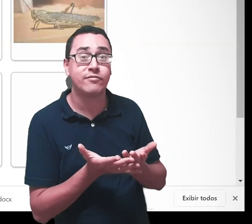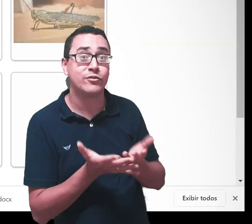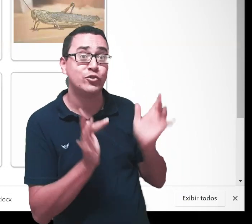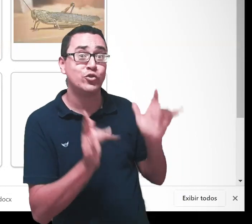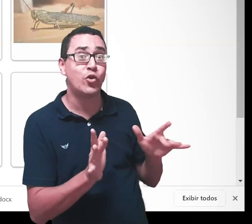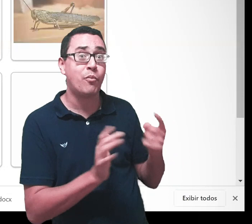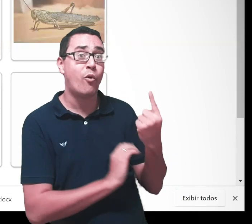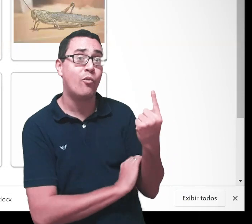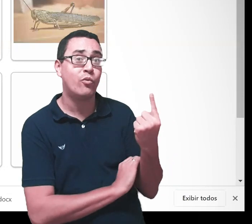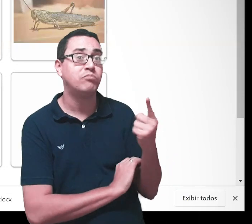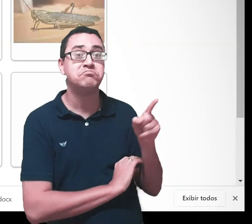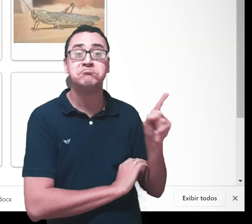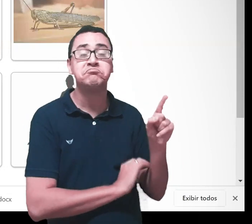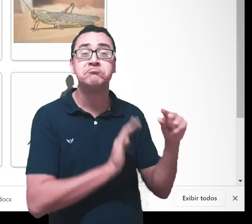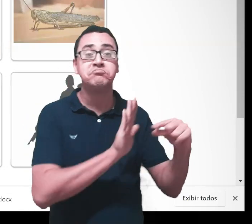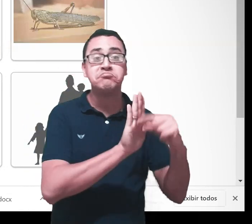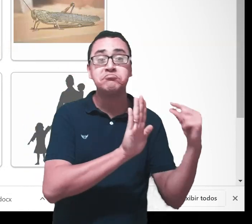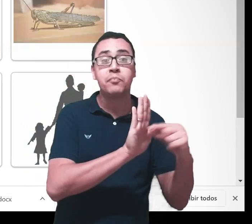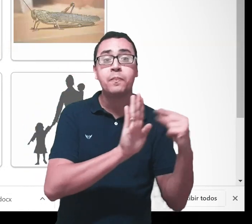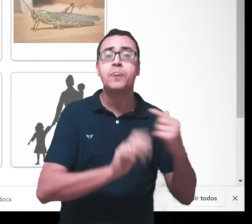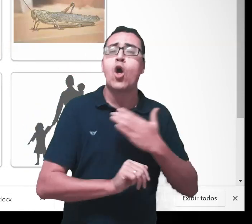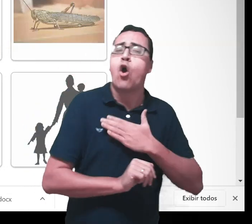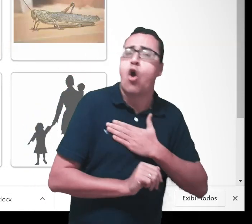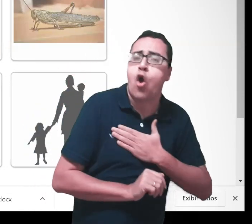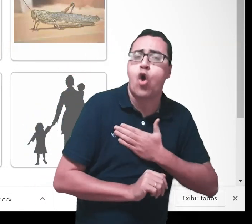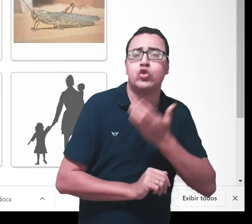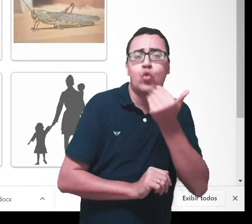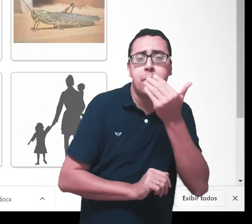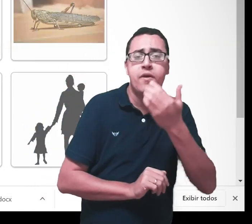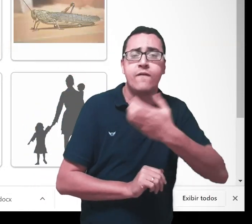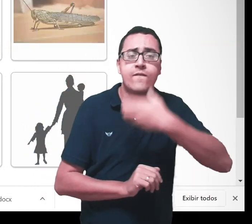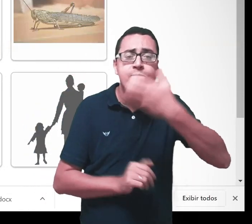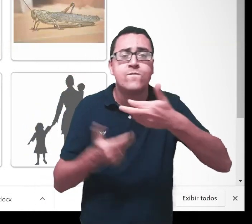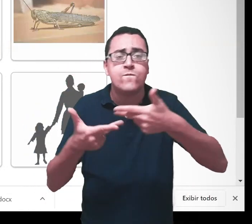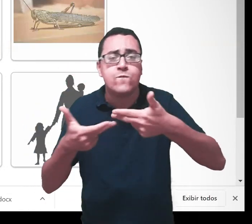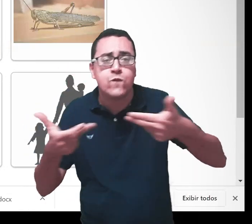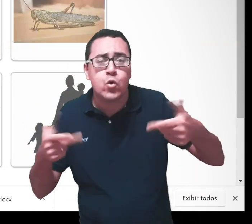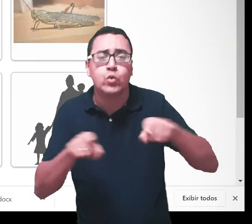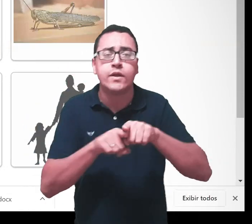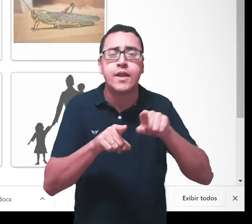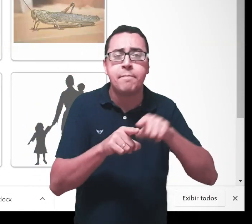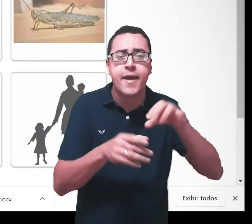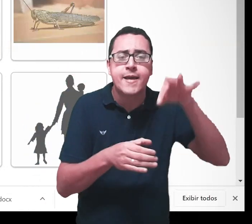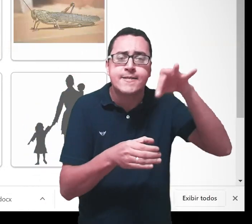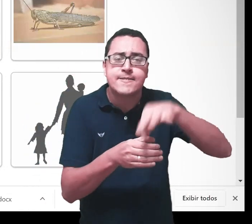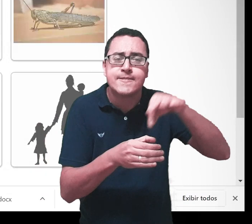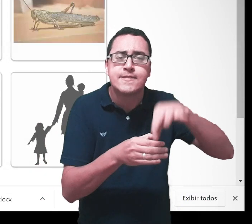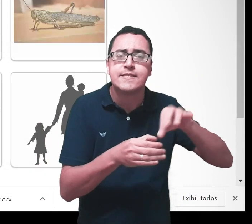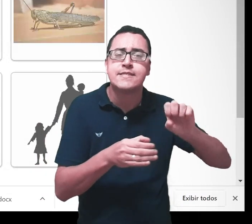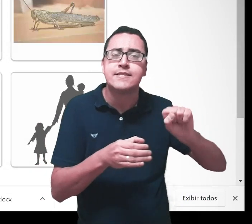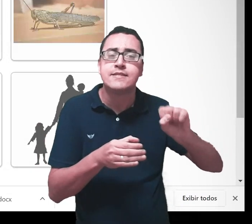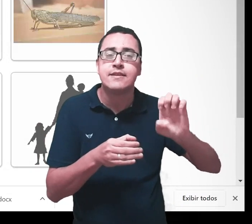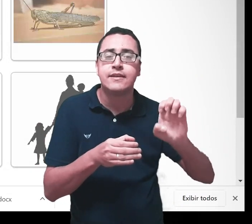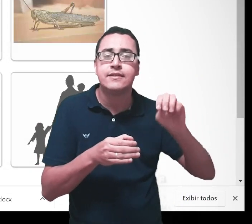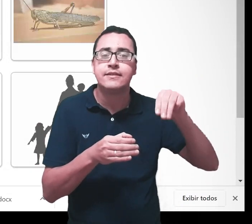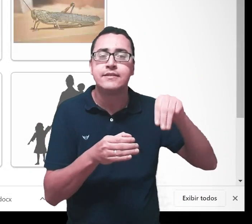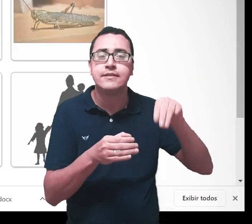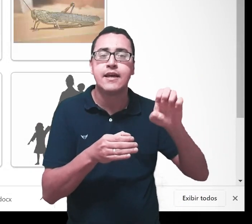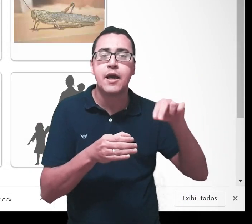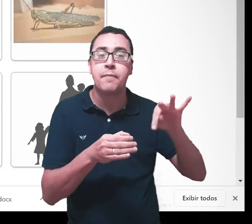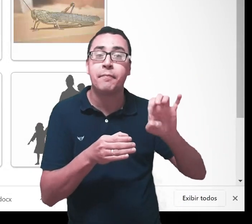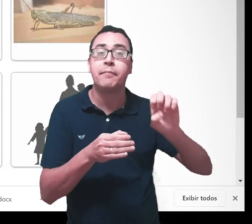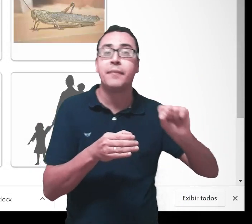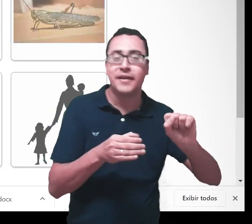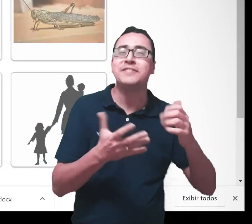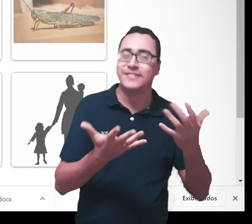aqui. Gosto de comer frutas e sementes. Então, nós descobrimos aqui